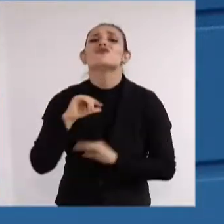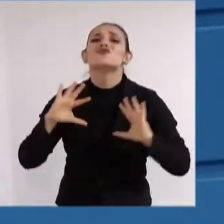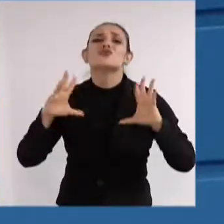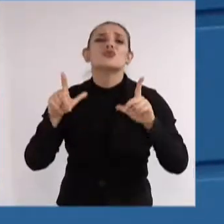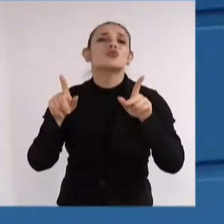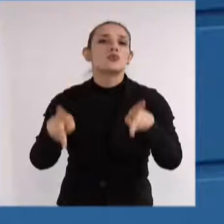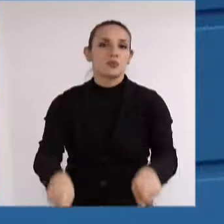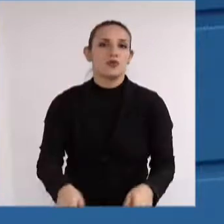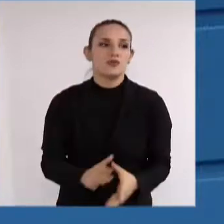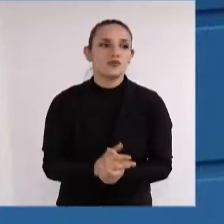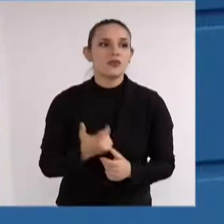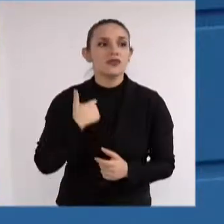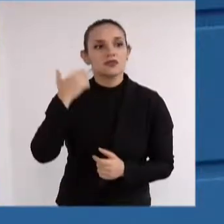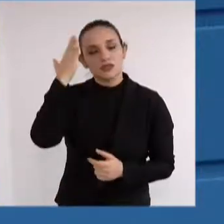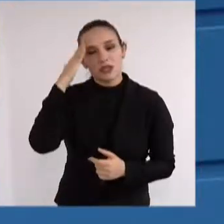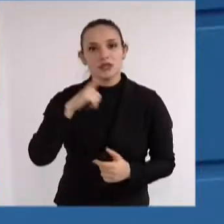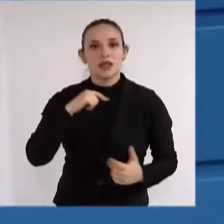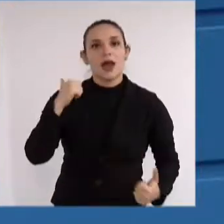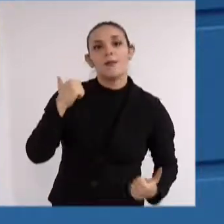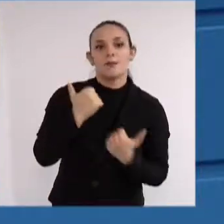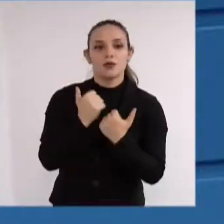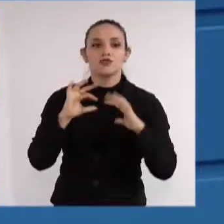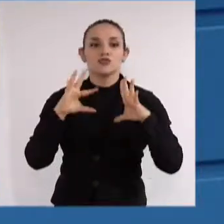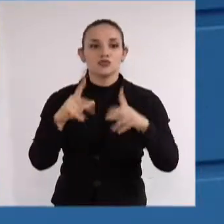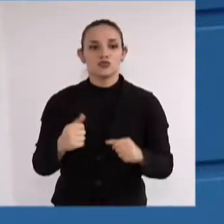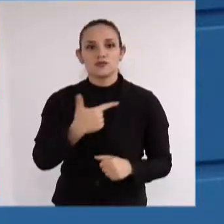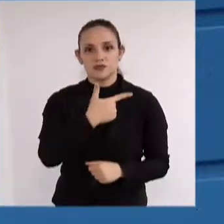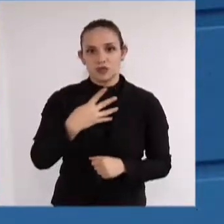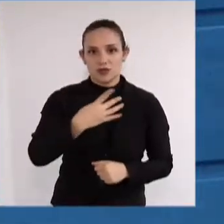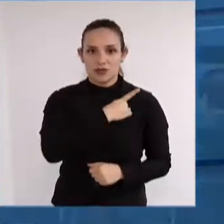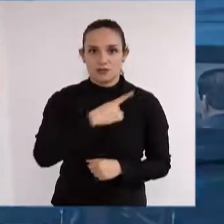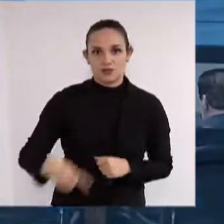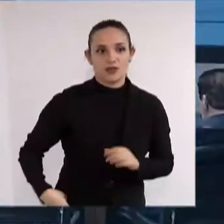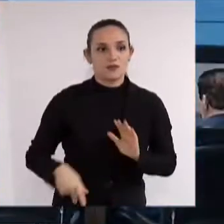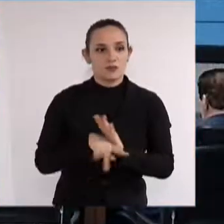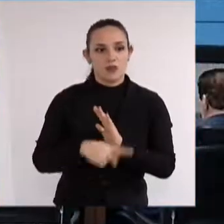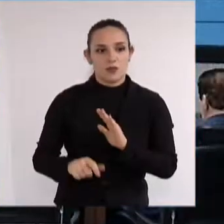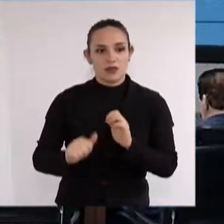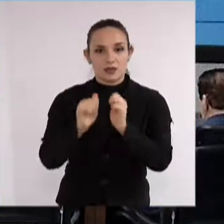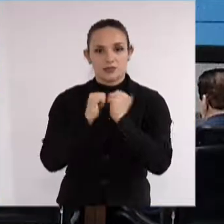tenho dúvida, o apoio dos 24 deputados dessa casa.